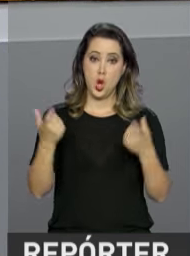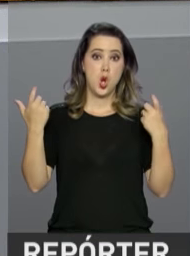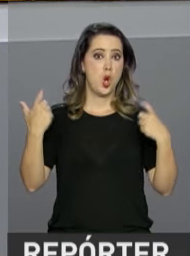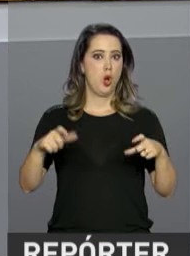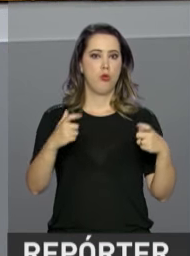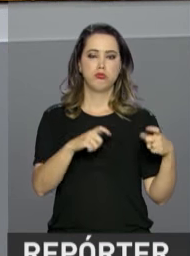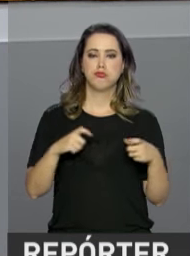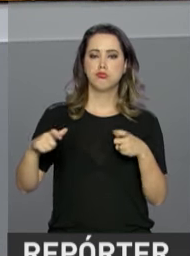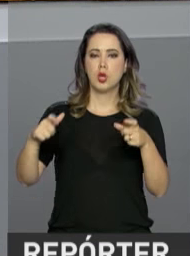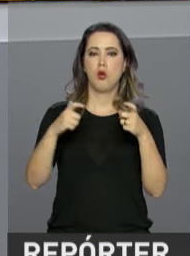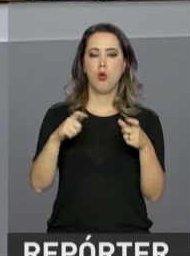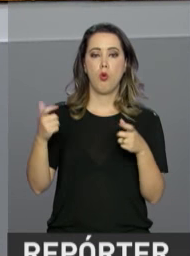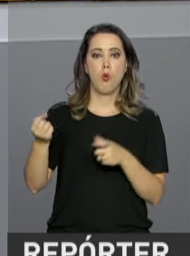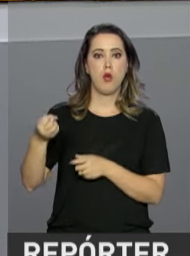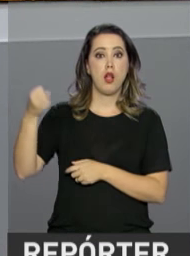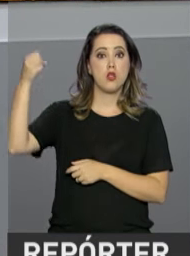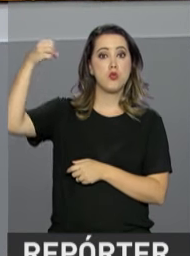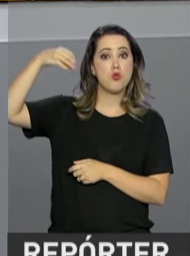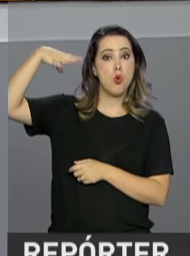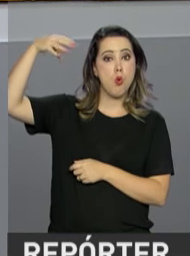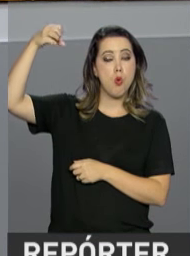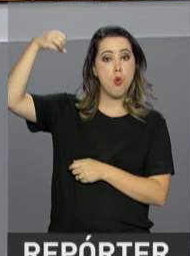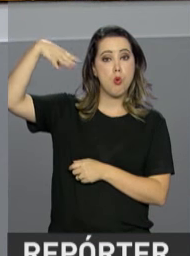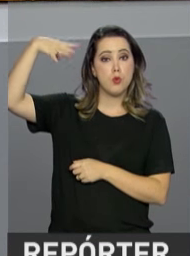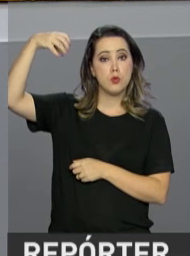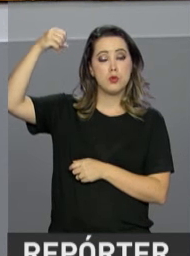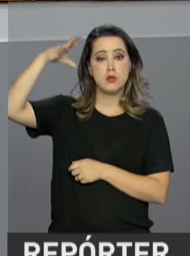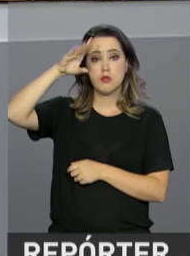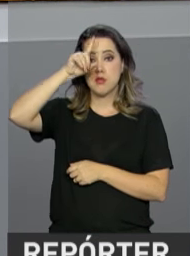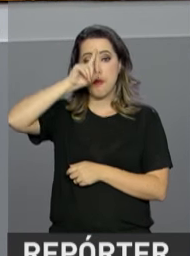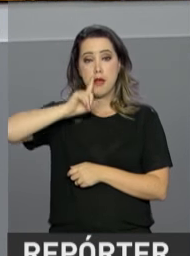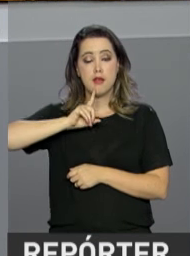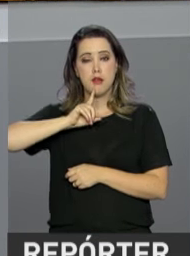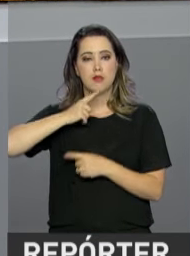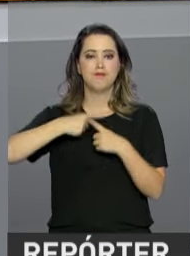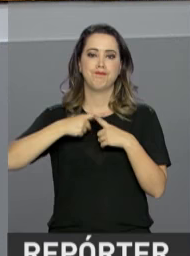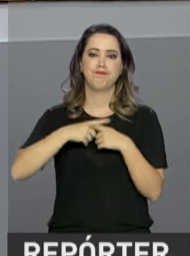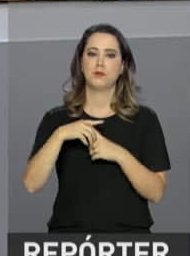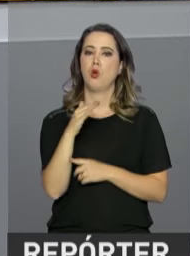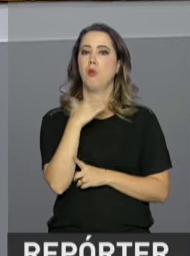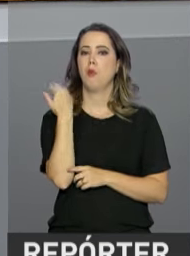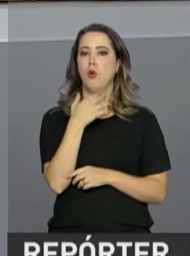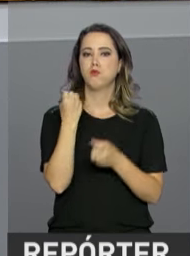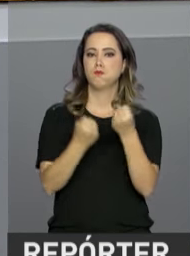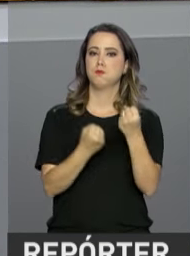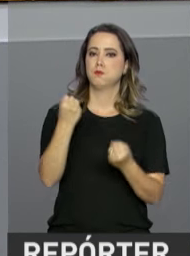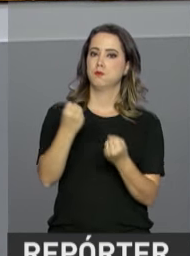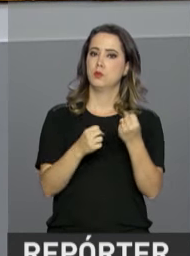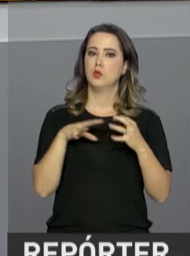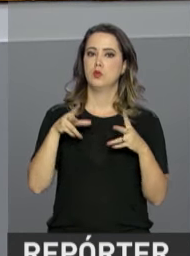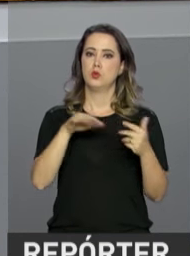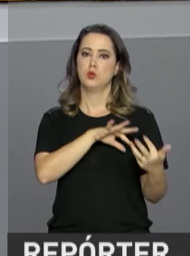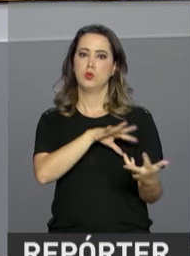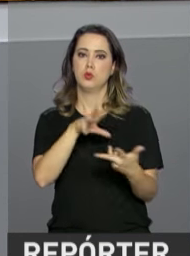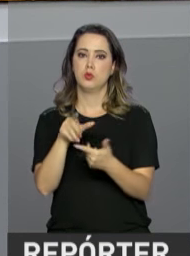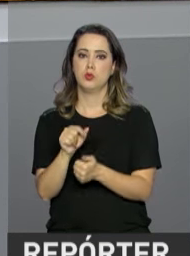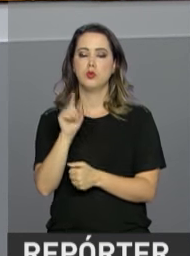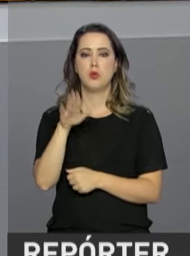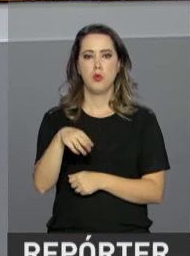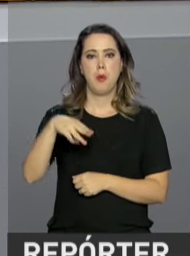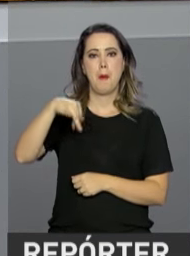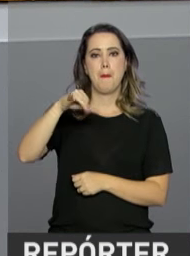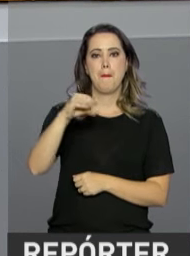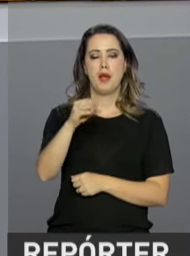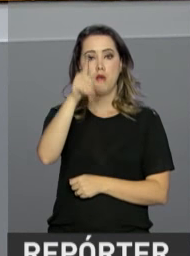Monumentos iluminados com a cor amarela para chamar a atenção da sociedade para o alto índice de mortes e feridos no trânsito em todo o mundo. Esse